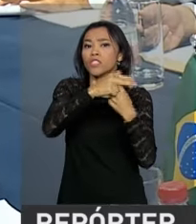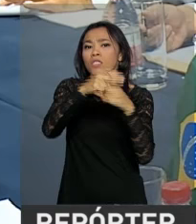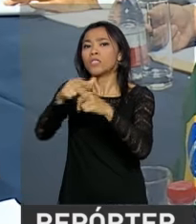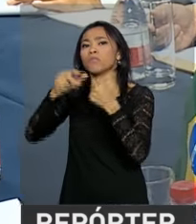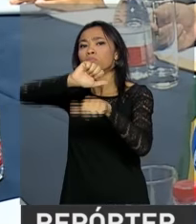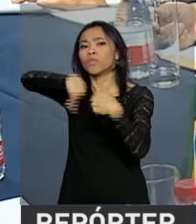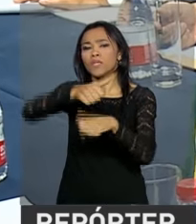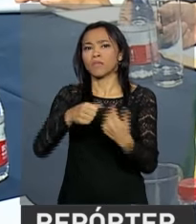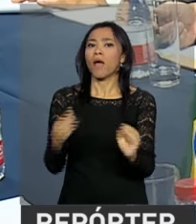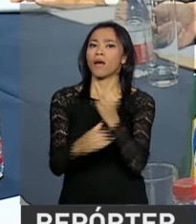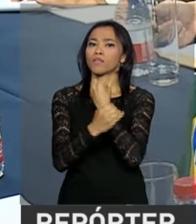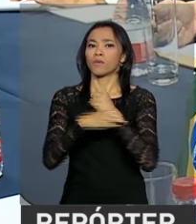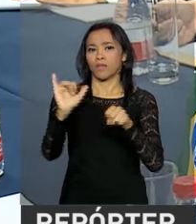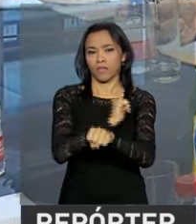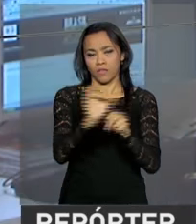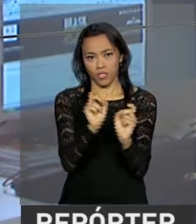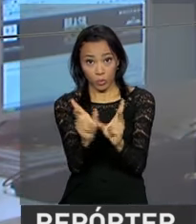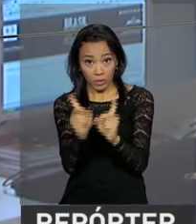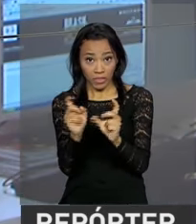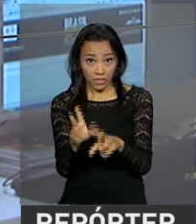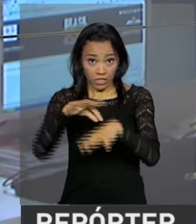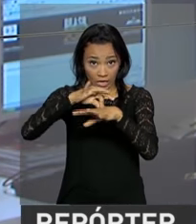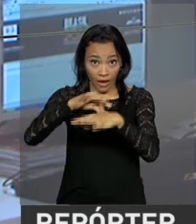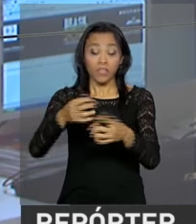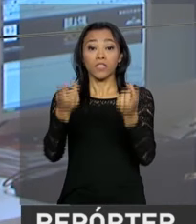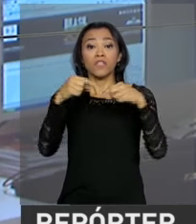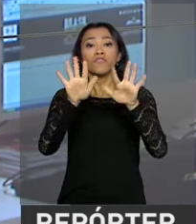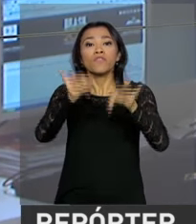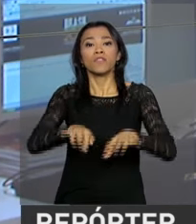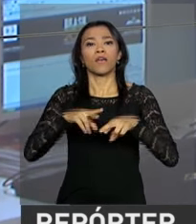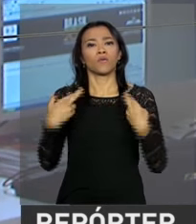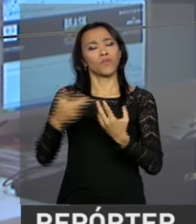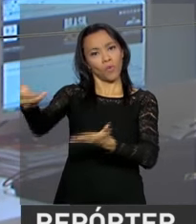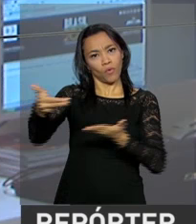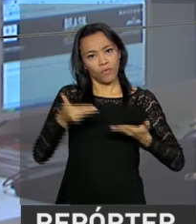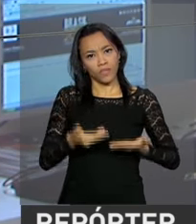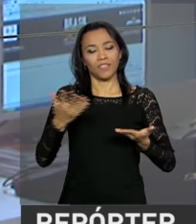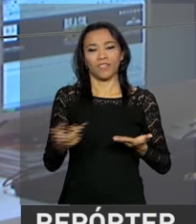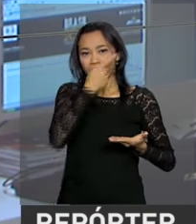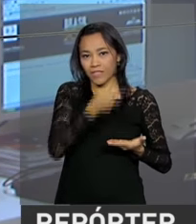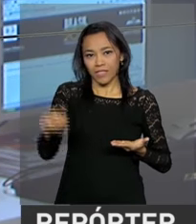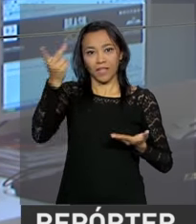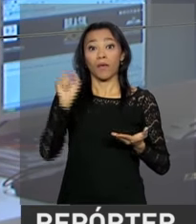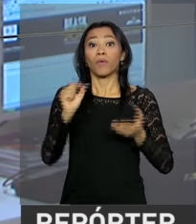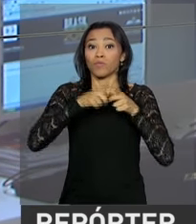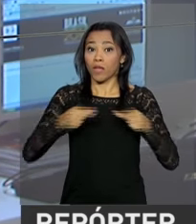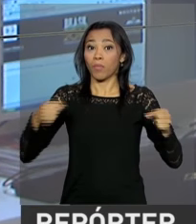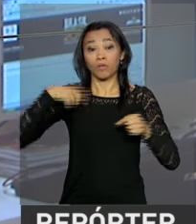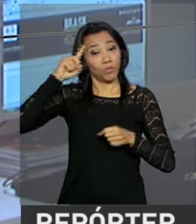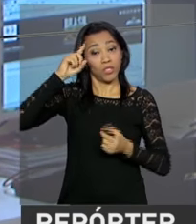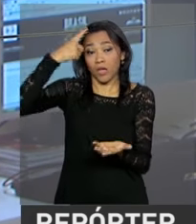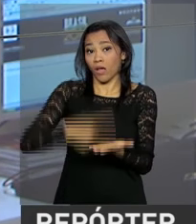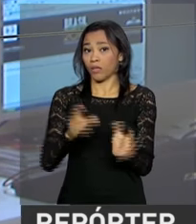para garantir a exportação de carne fresca e finalizou a reunião fazendo um convite ao presidente para uma visita ao Japão. A data